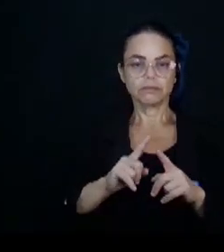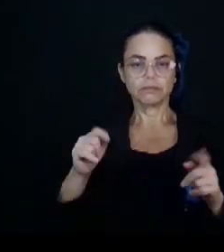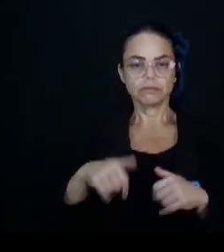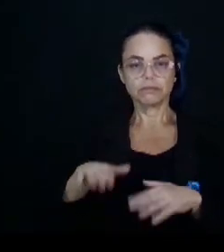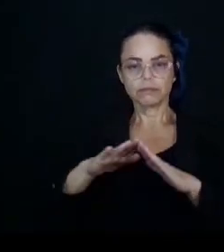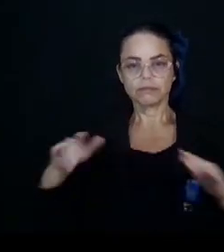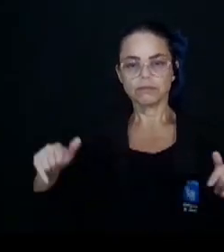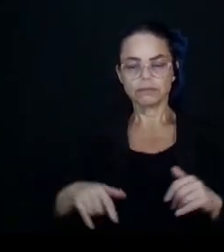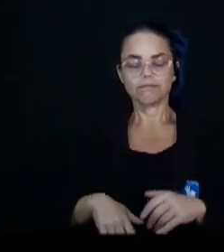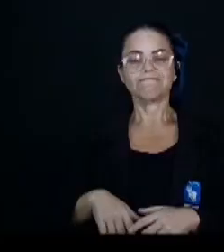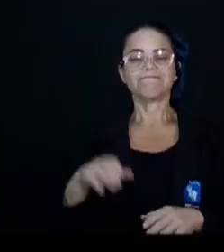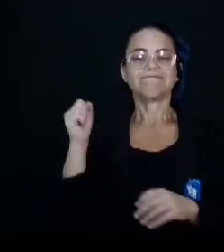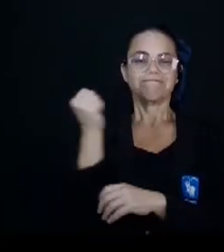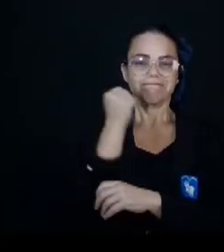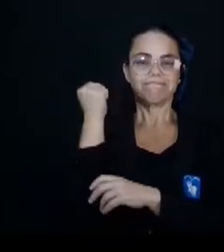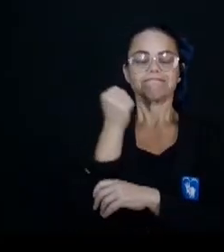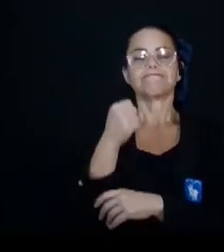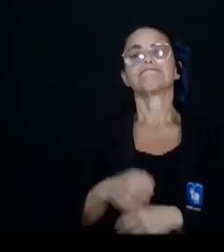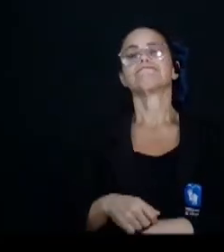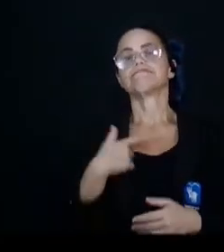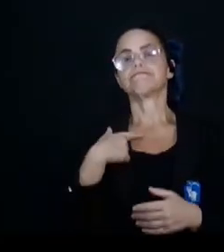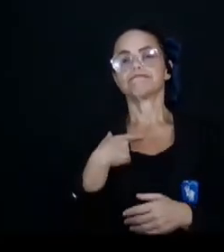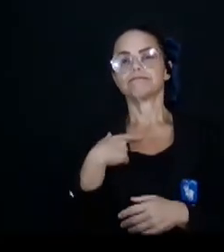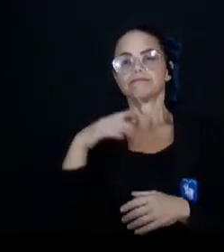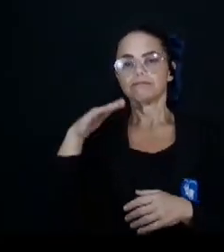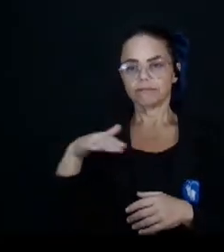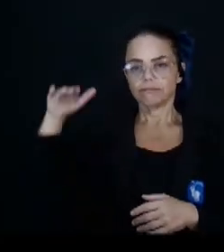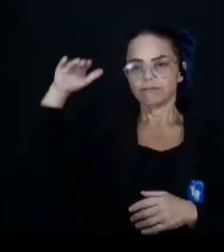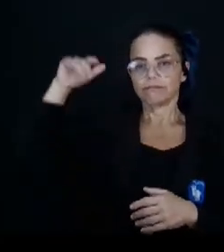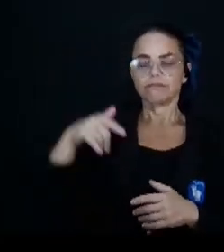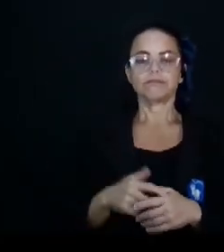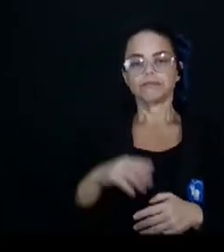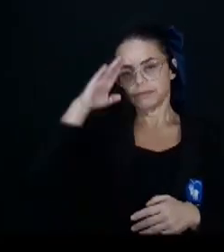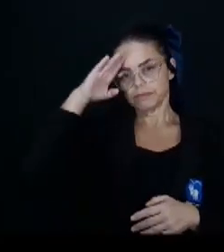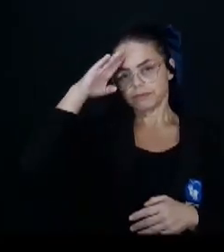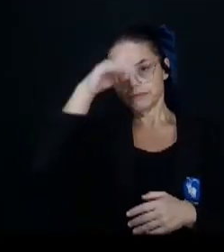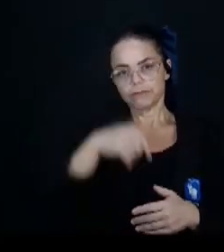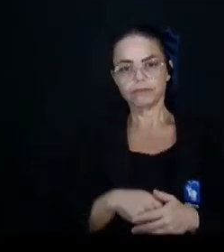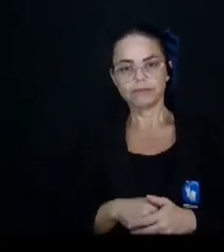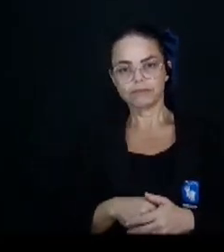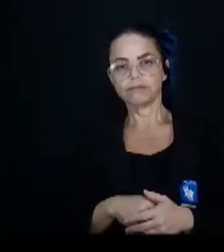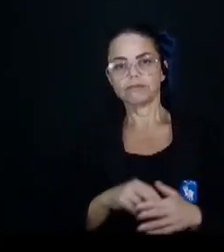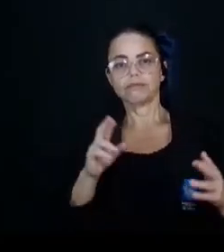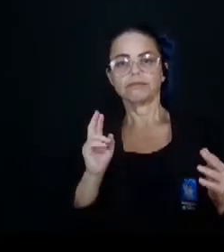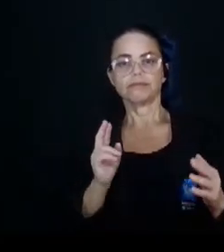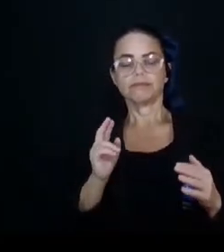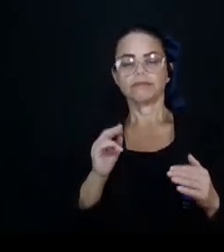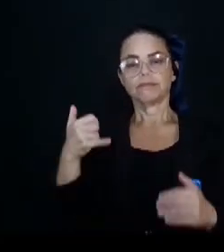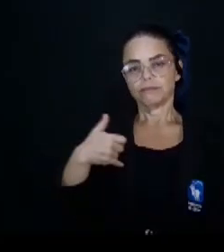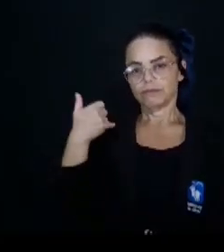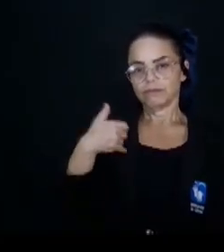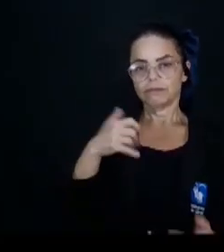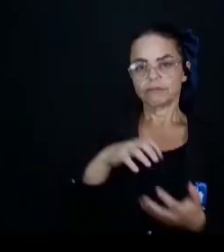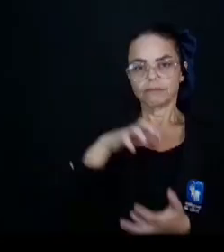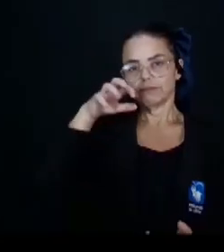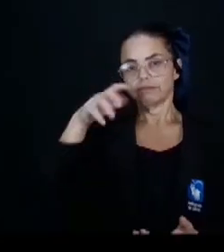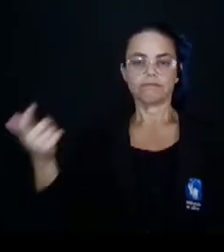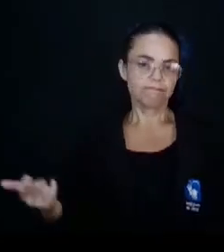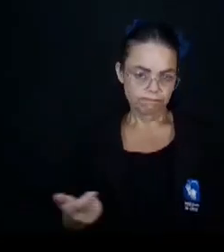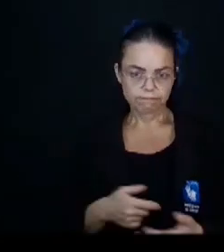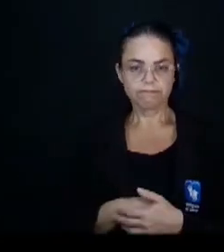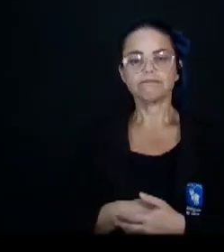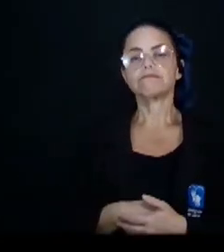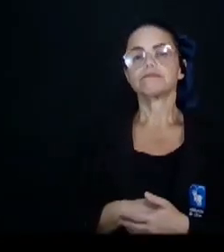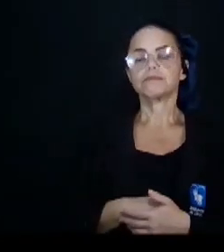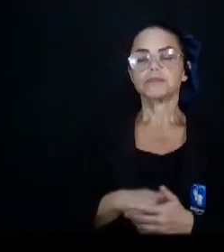mais comuns nos adultos, principalmente relacionando a uma idade até um pouco mais avançada, tá?